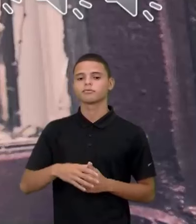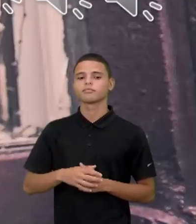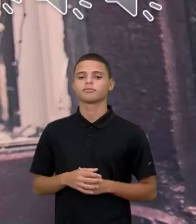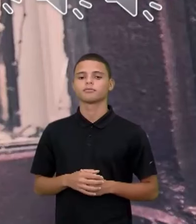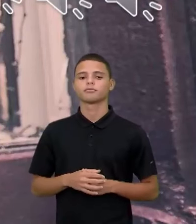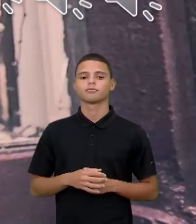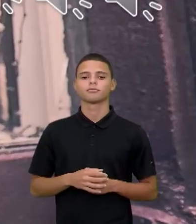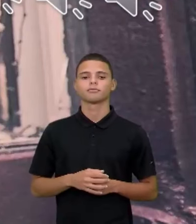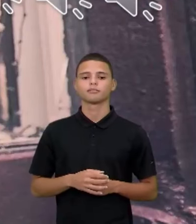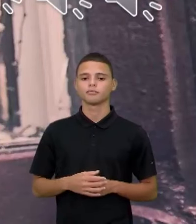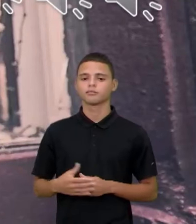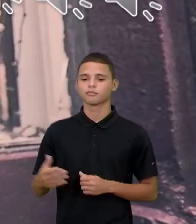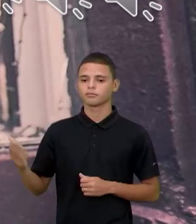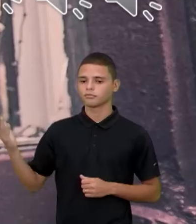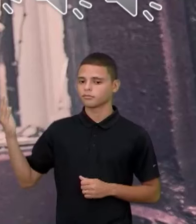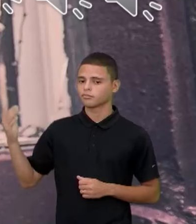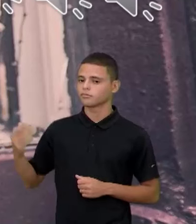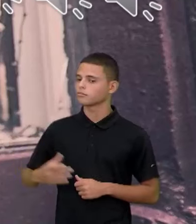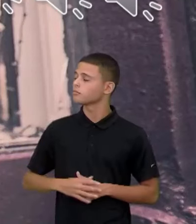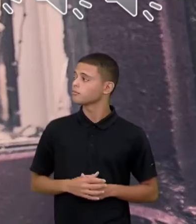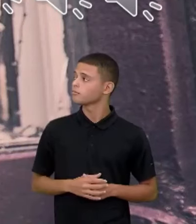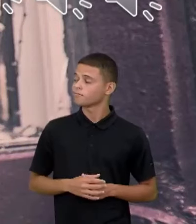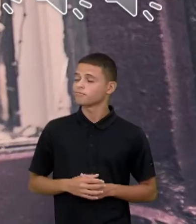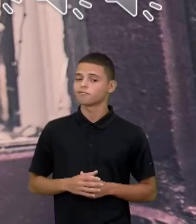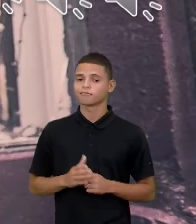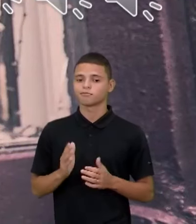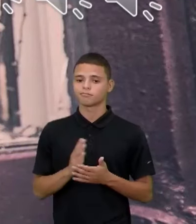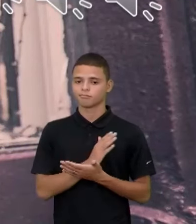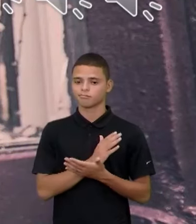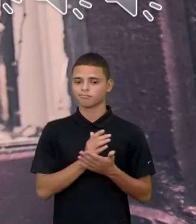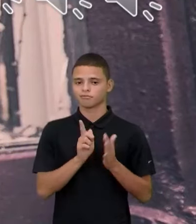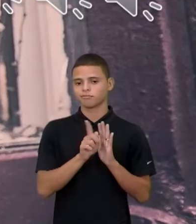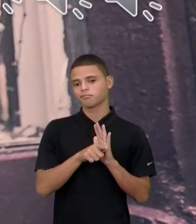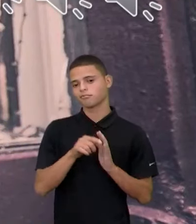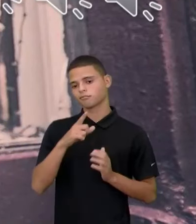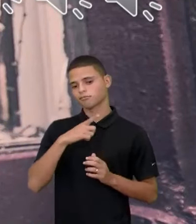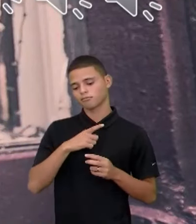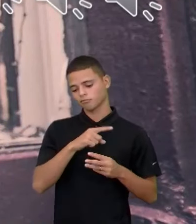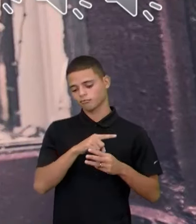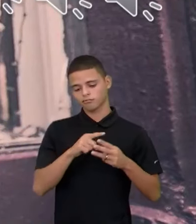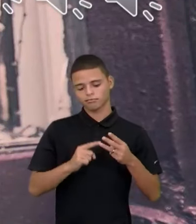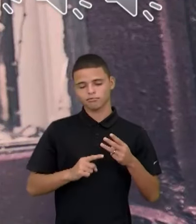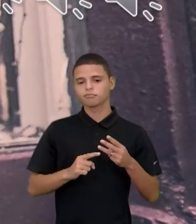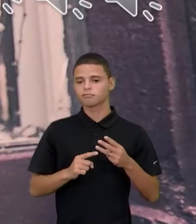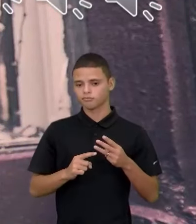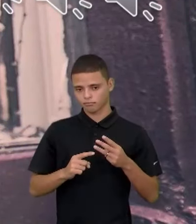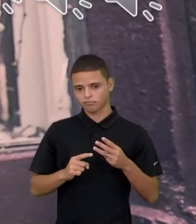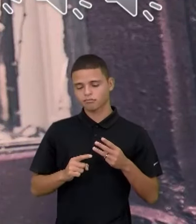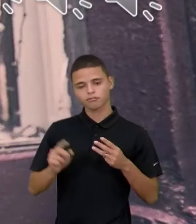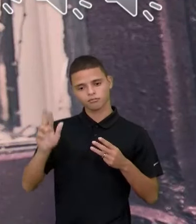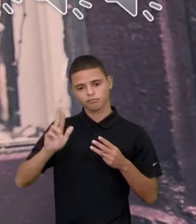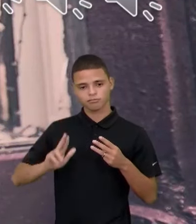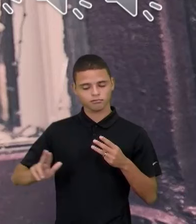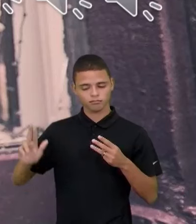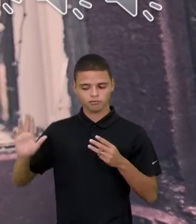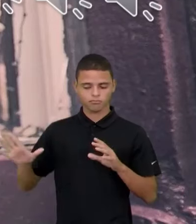inovadora. Agora vamos começar aqui pegando alguns gêneros. Nós temos aí 3 gêneros que foram agrupados,